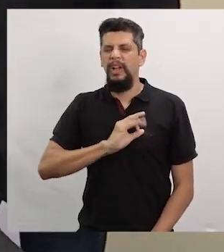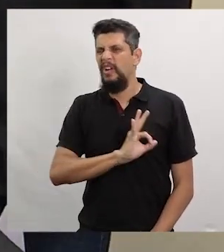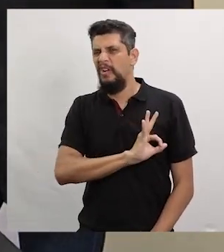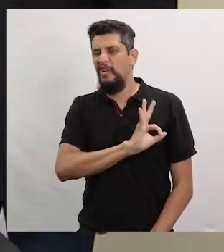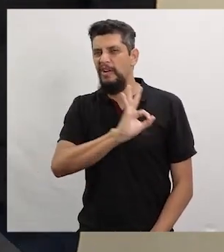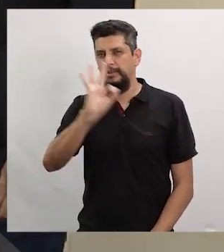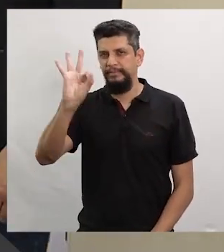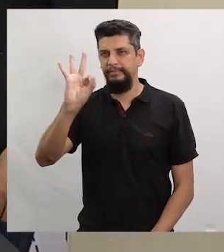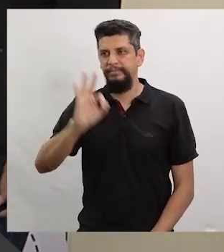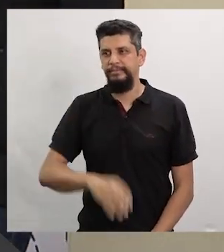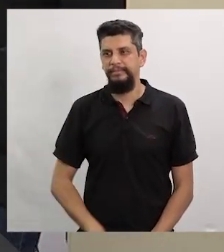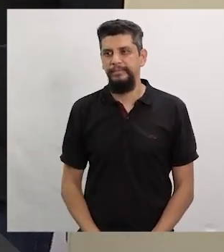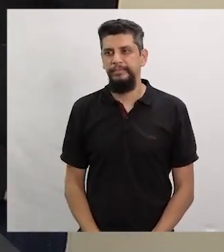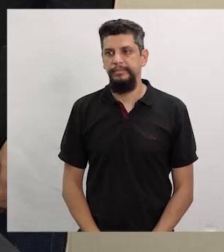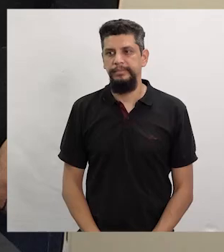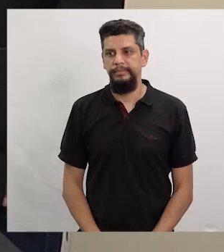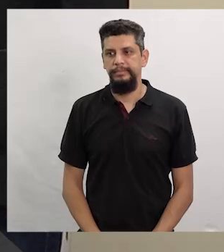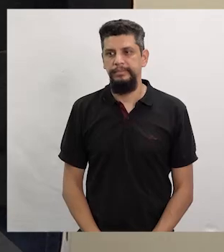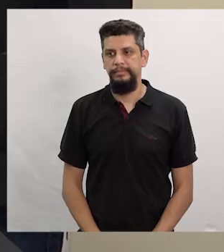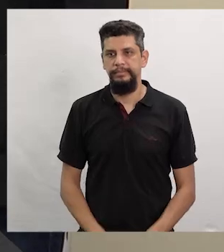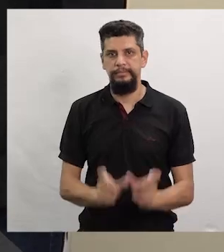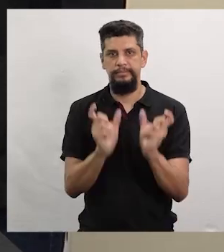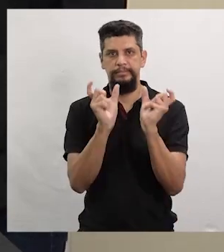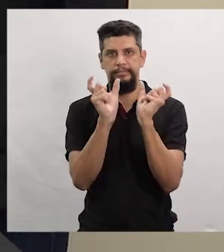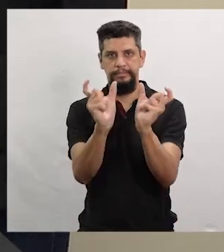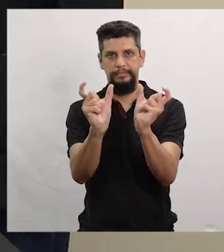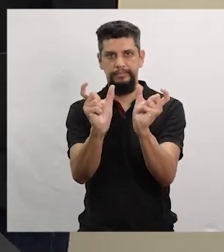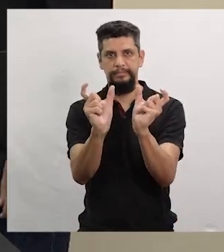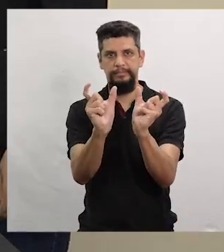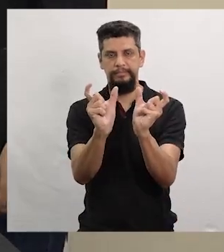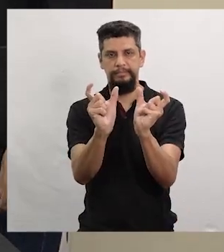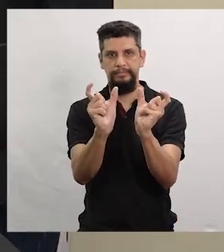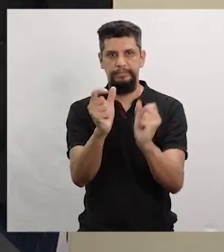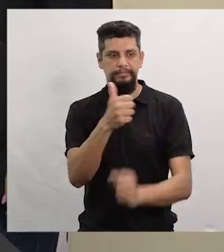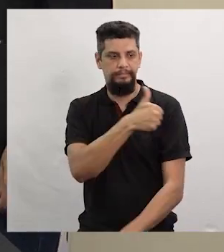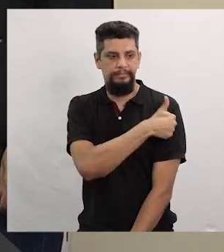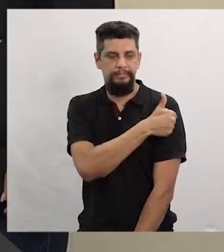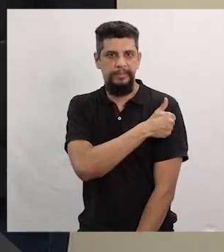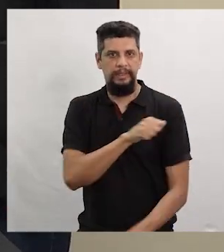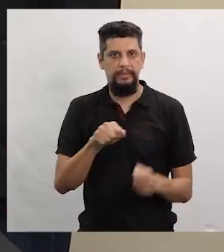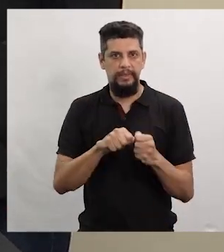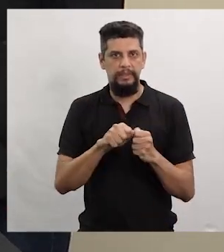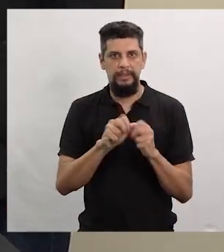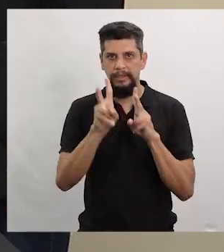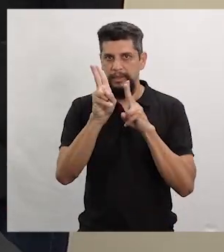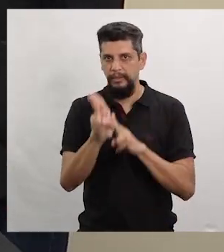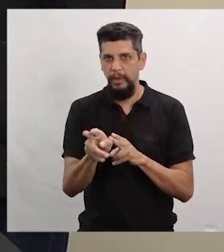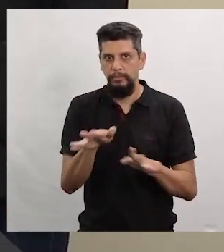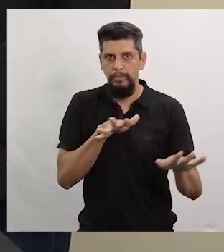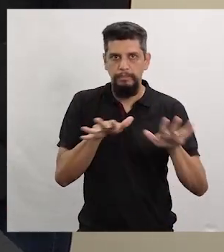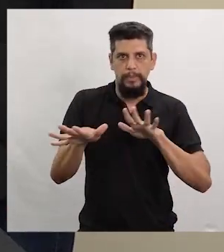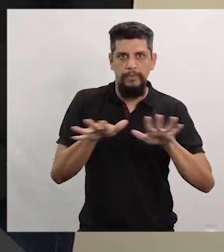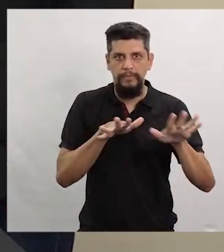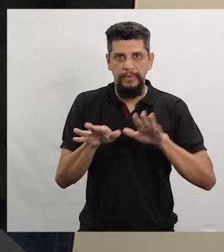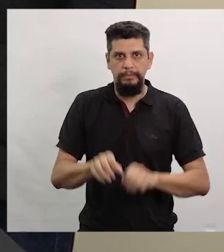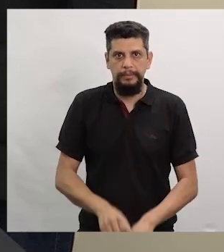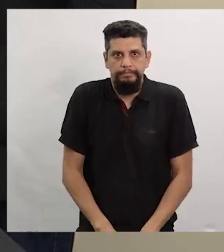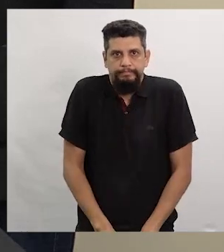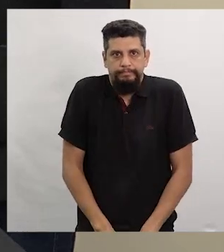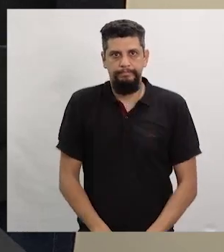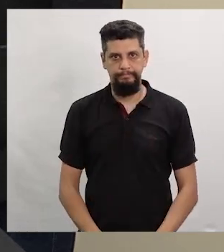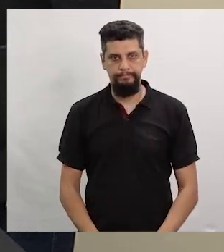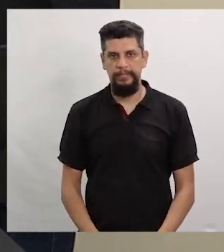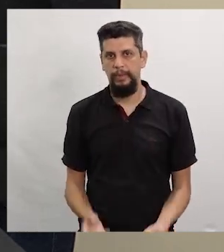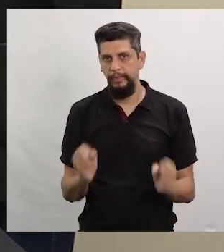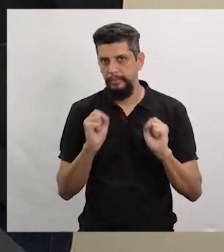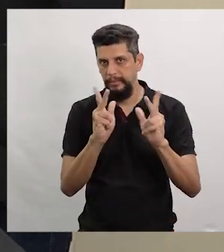bem bom né E olha aqui ó os dois aqui fazendo o movimento também ok